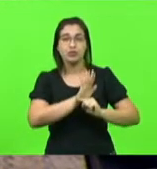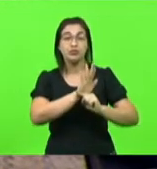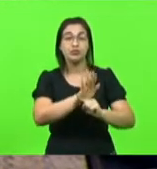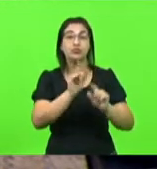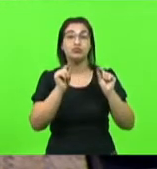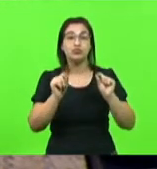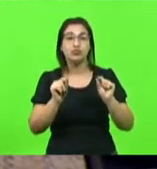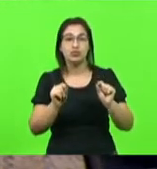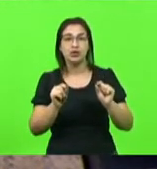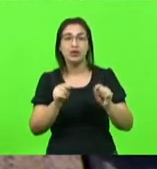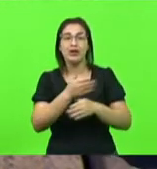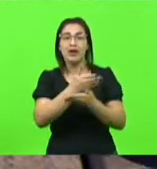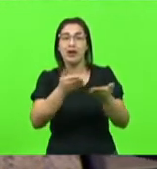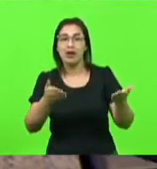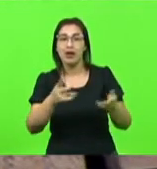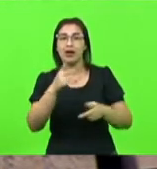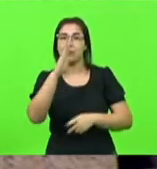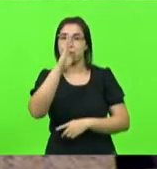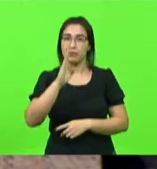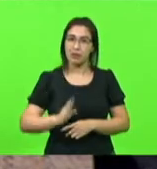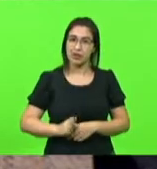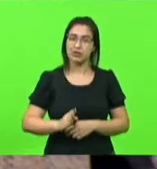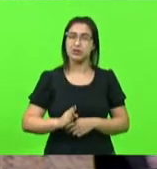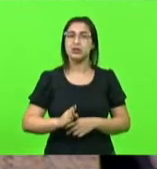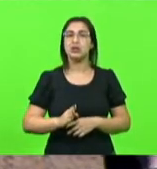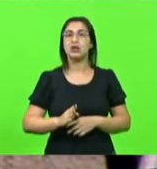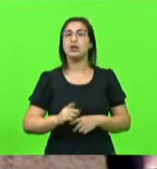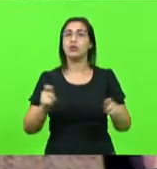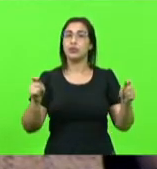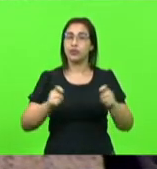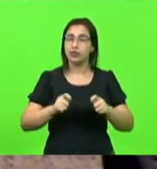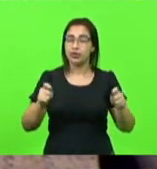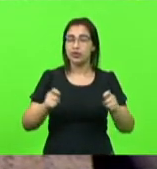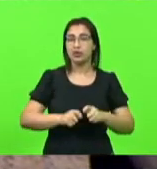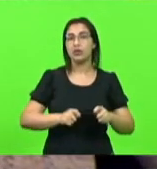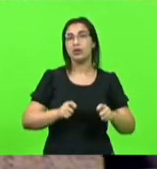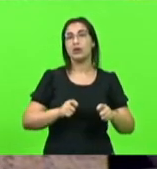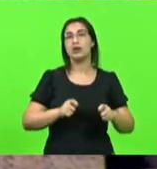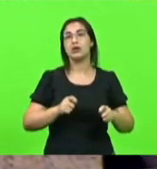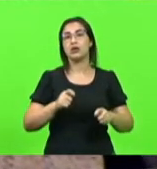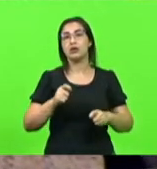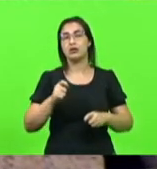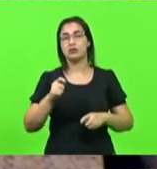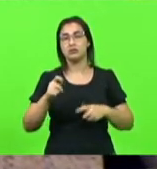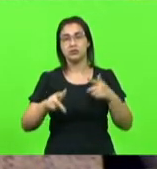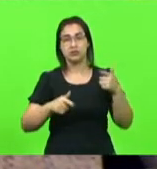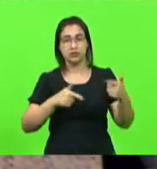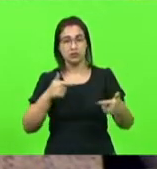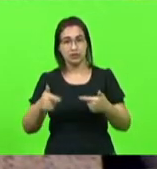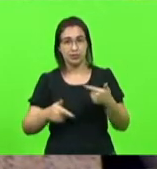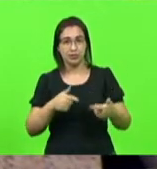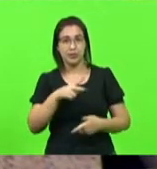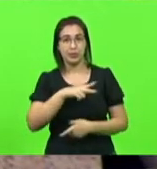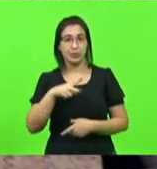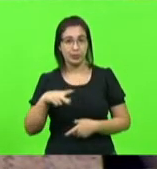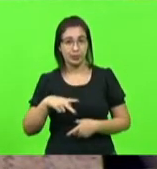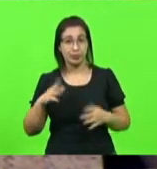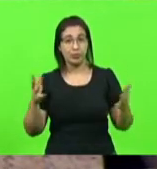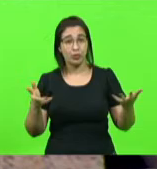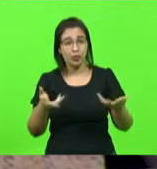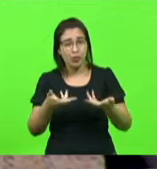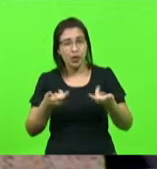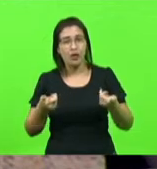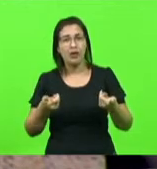que na ponta o brasileiro tenha serviços públicos de mais qualidade. Nós precisamos mudar o